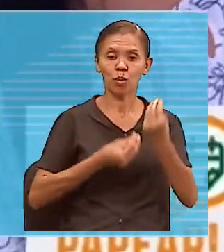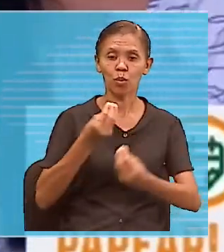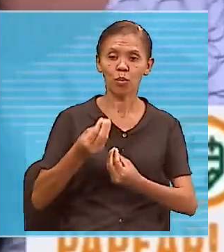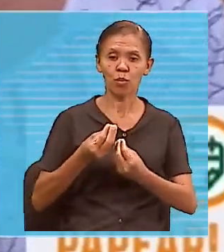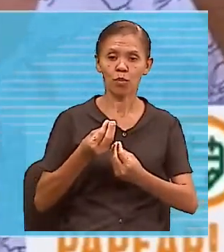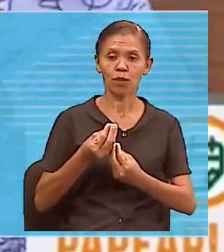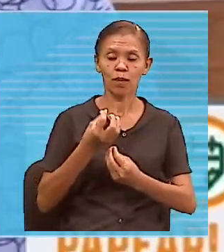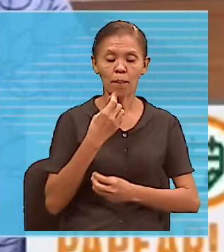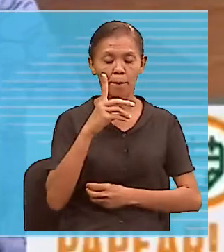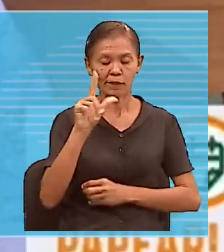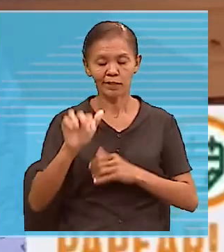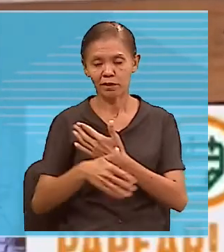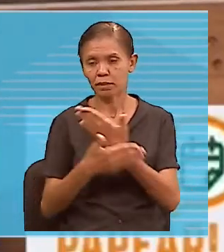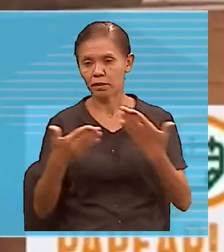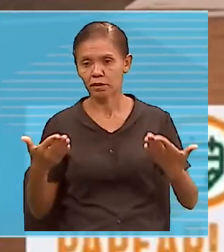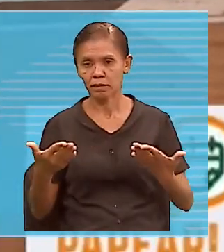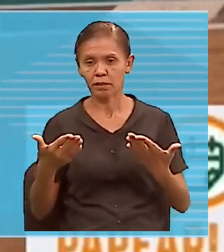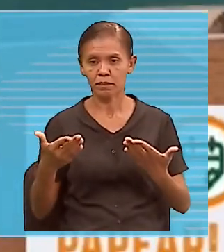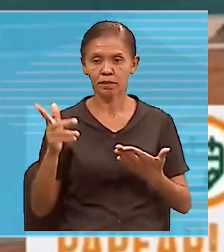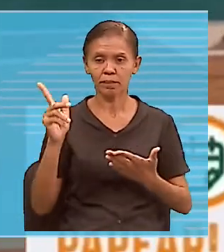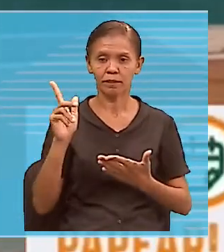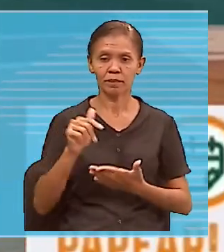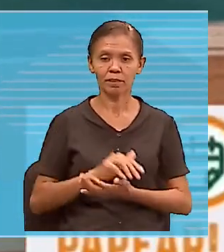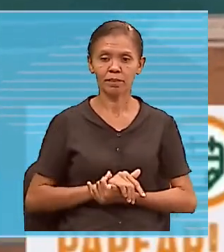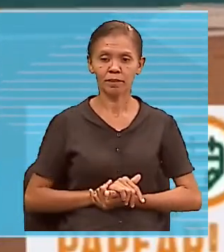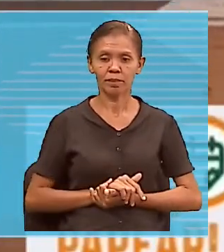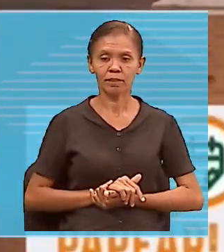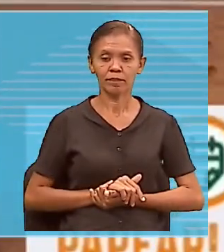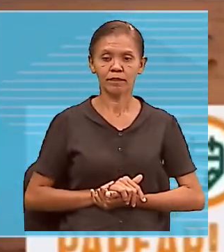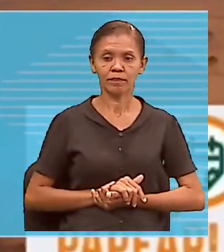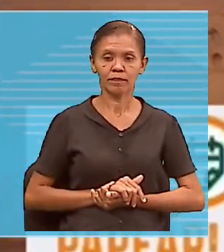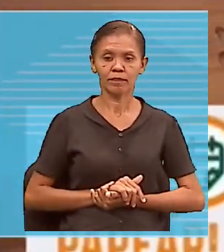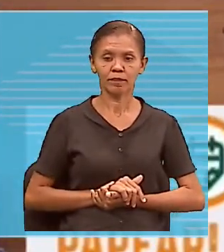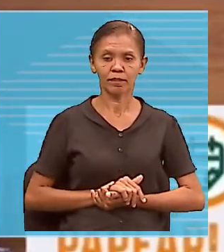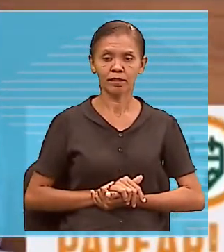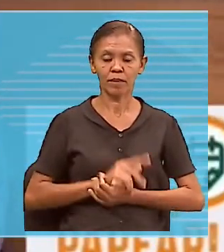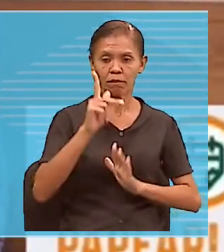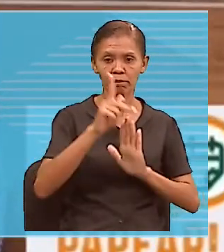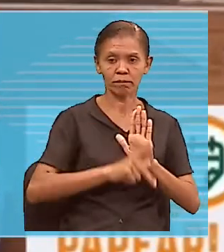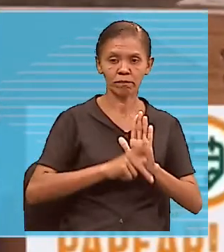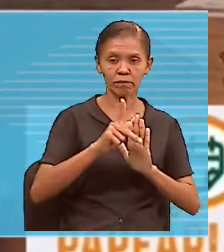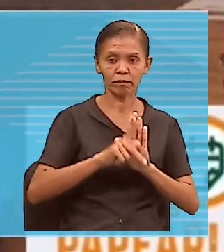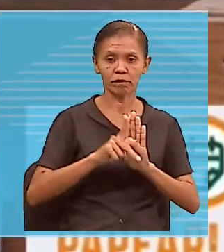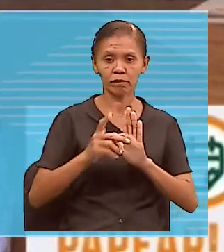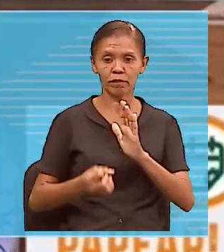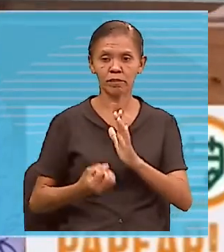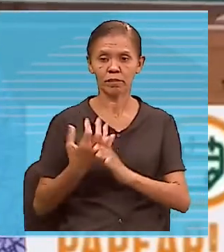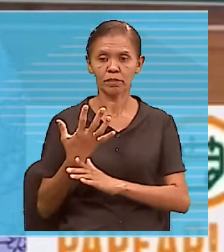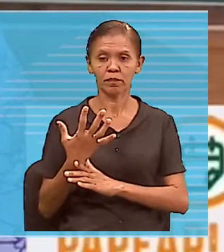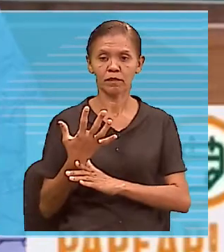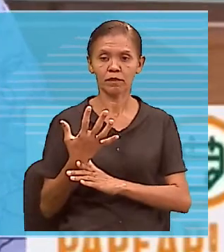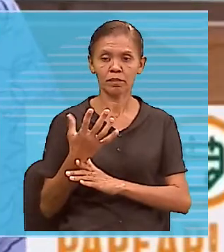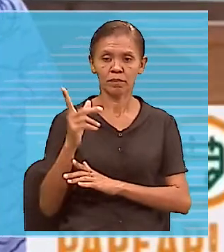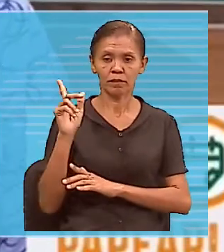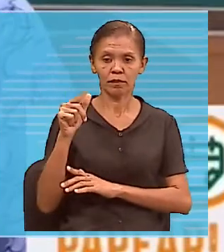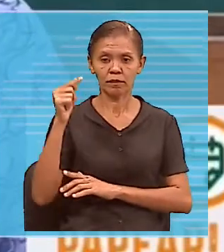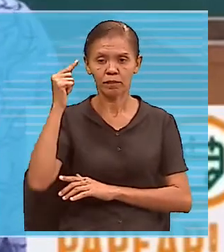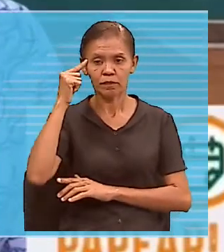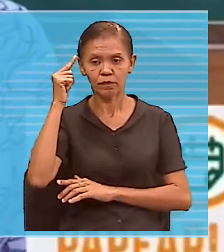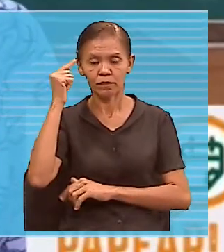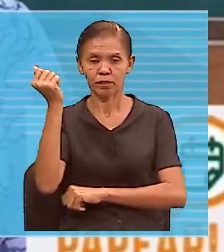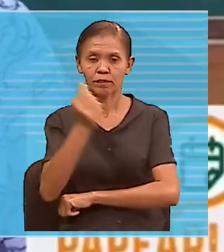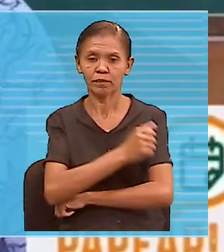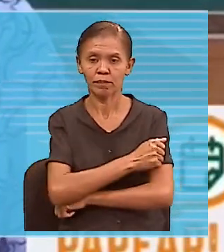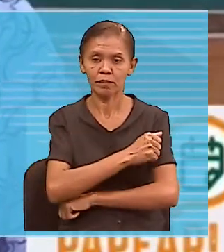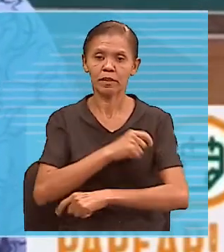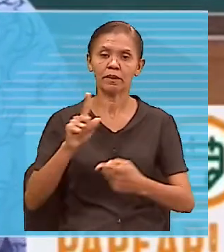Esse projeto surgiu já a idealização tanto dos alunos quanto da nossa professora Ana Rosa de Matemática. Teve